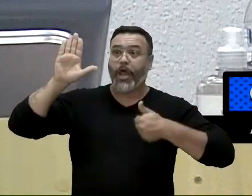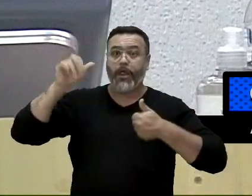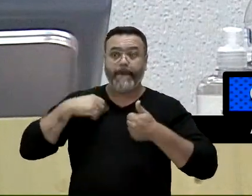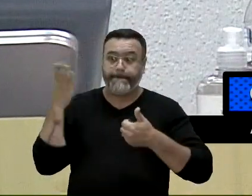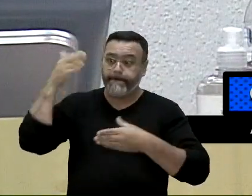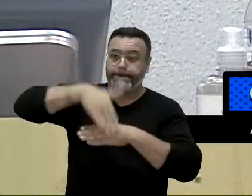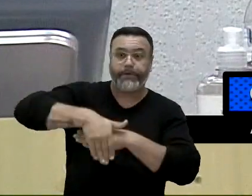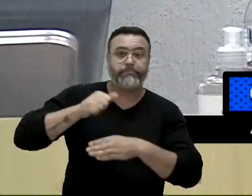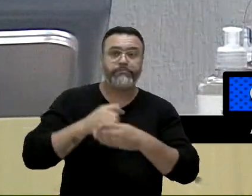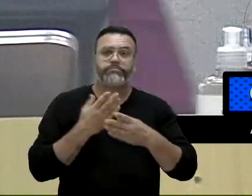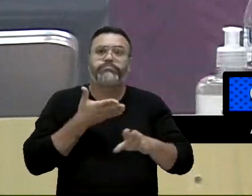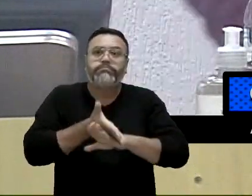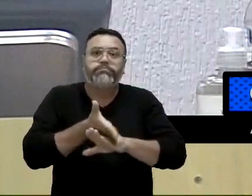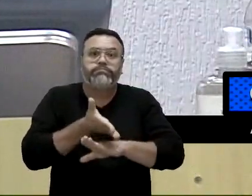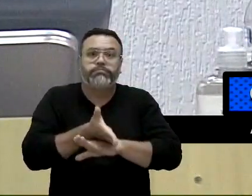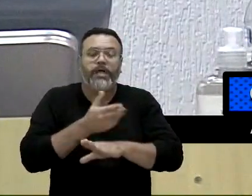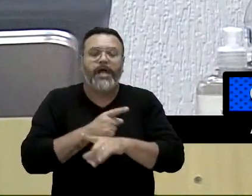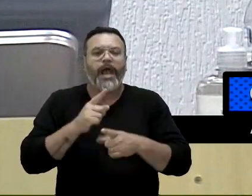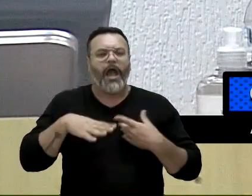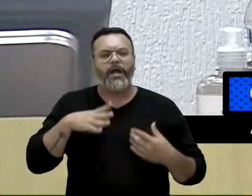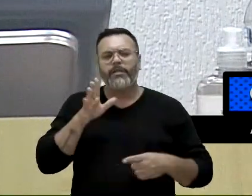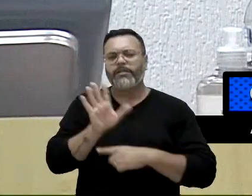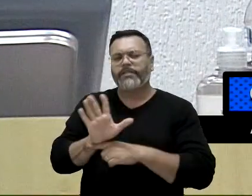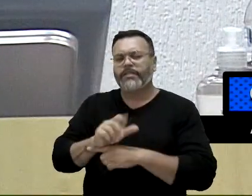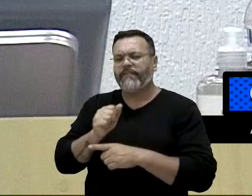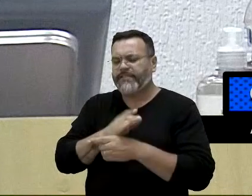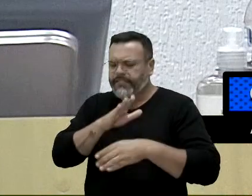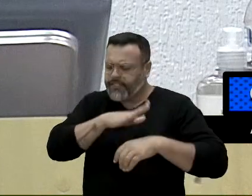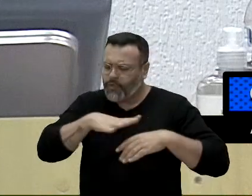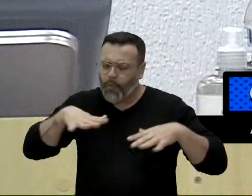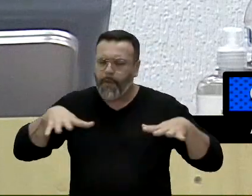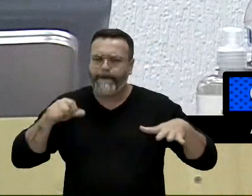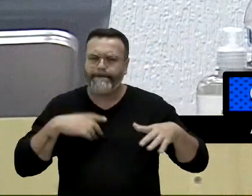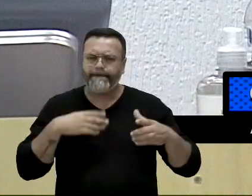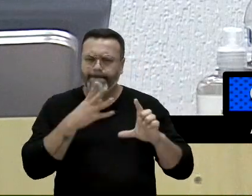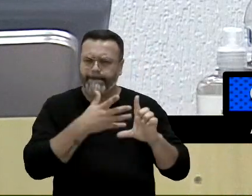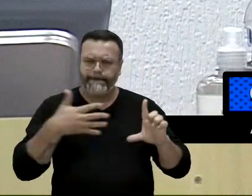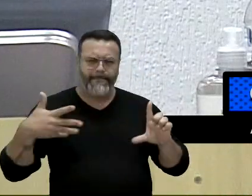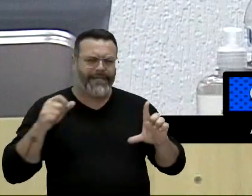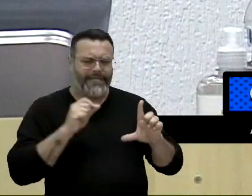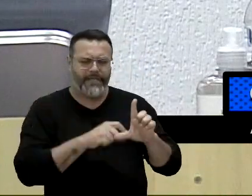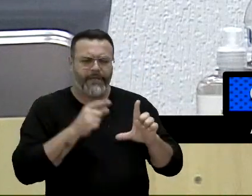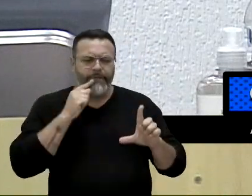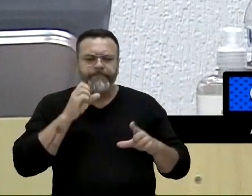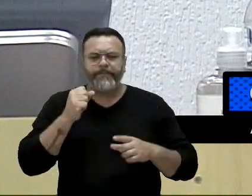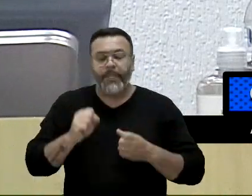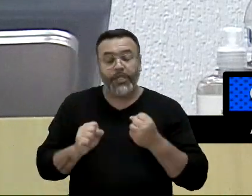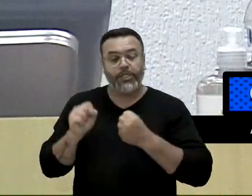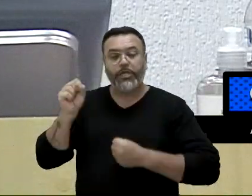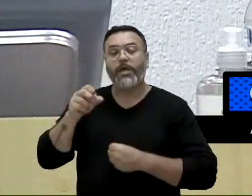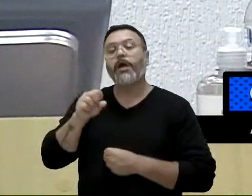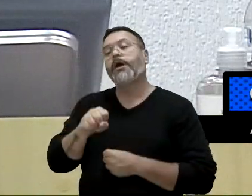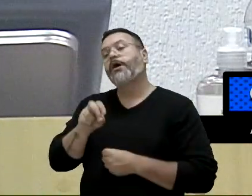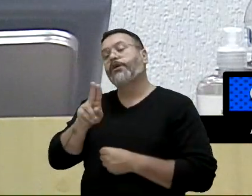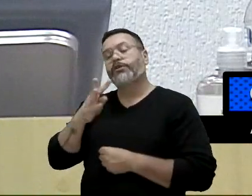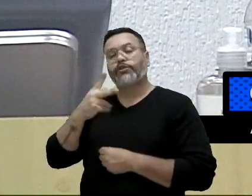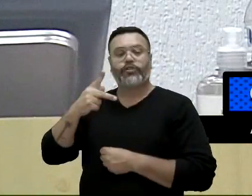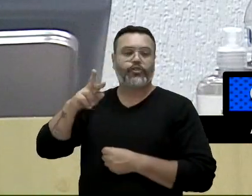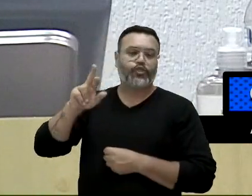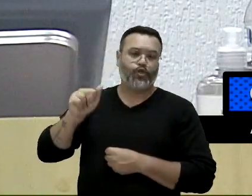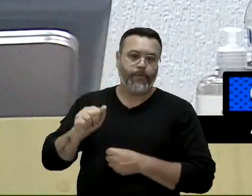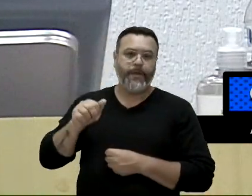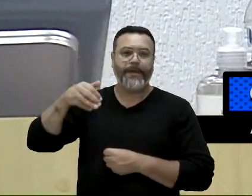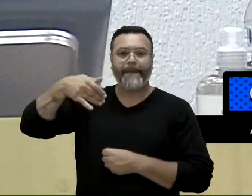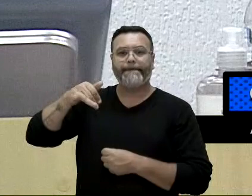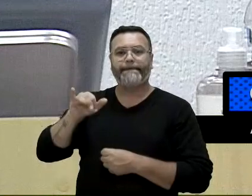nessa. Eu tava assistindo uma série chamada Supermães. As mães que quiserem assistir, é muito divertido, principalmente as que ainda estão